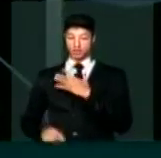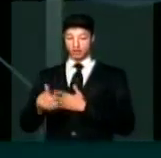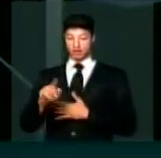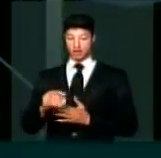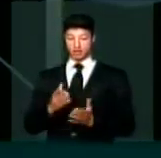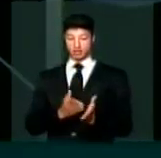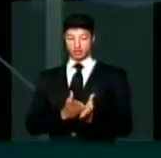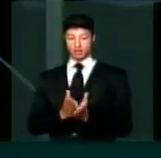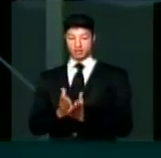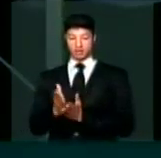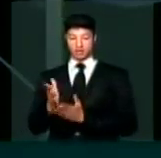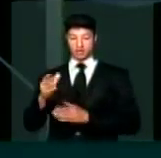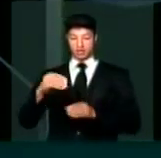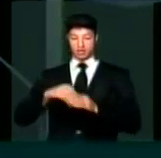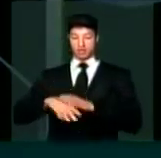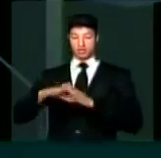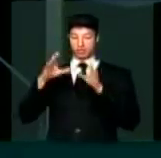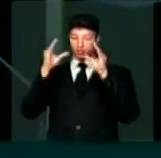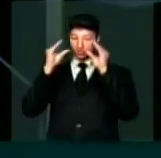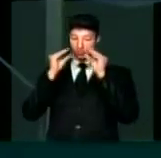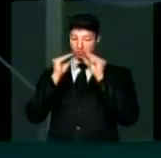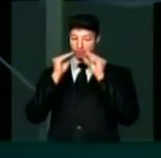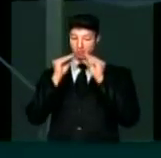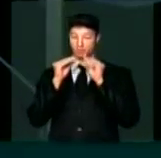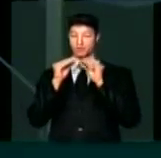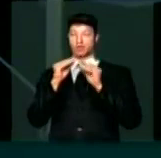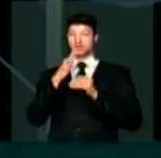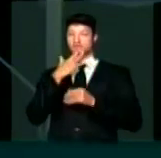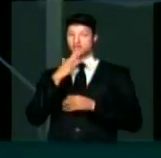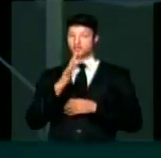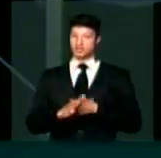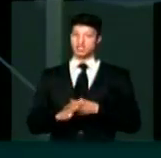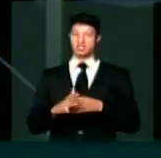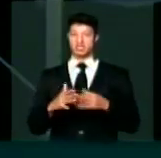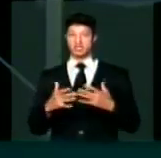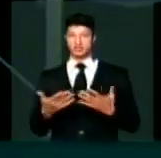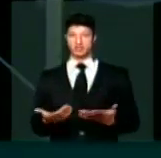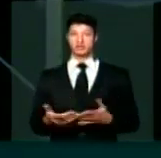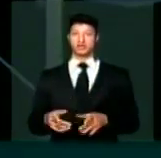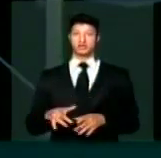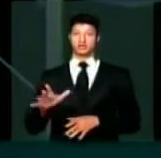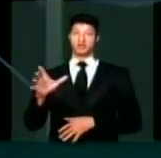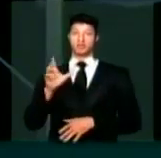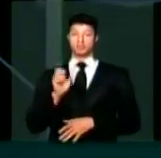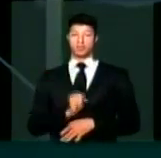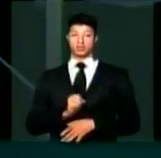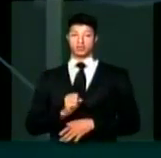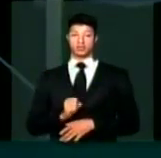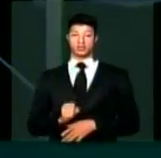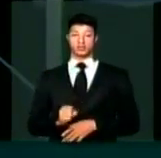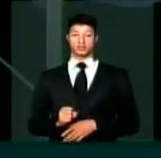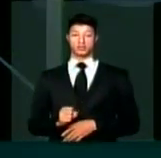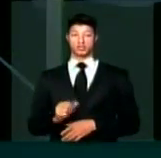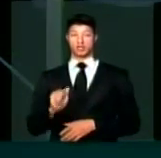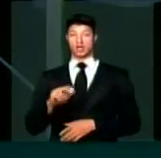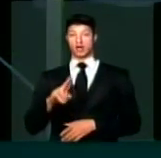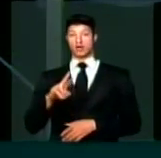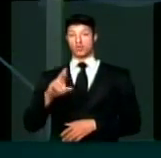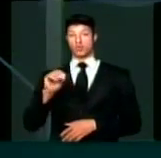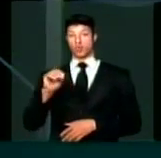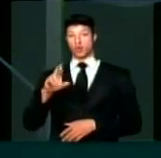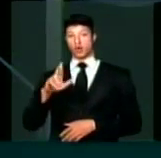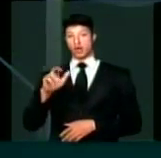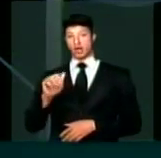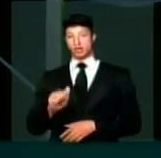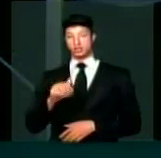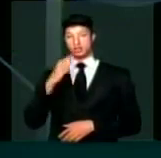esse caminhar no escuro do desconhecido em busca de uma aurora de